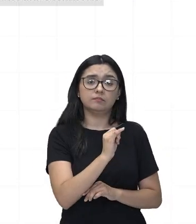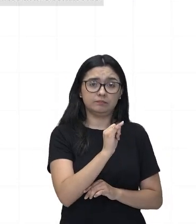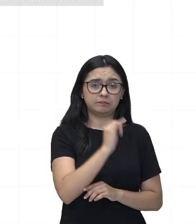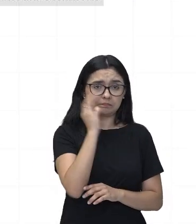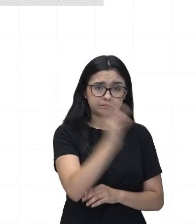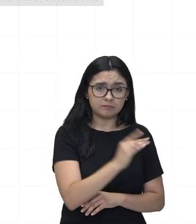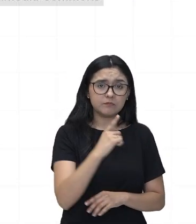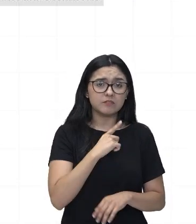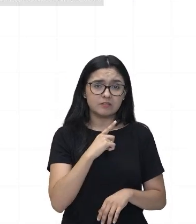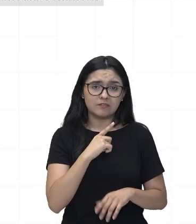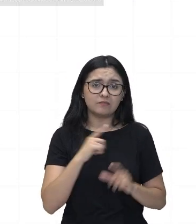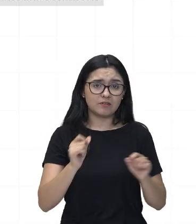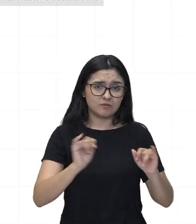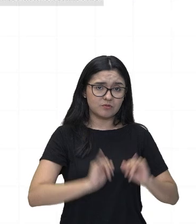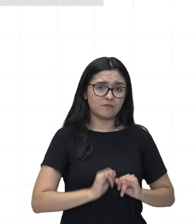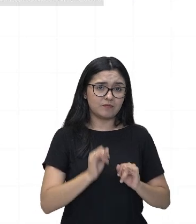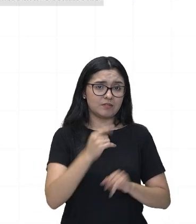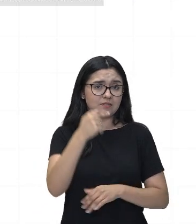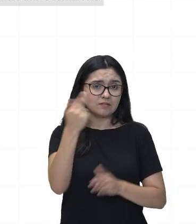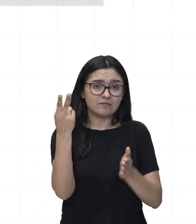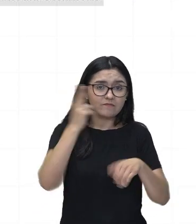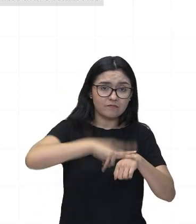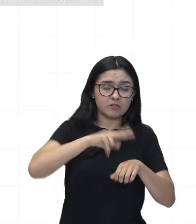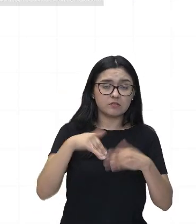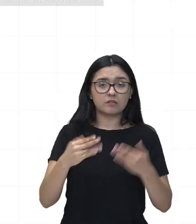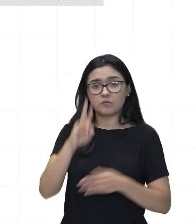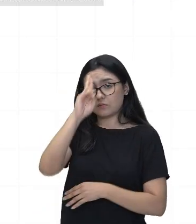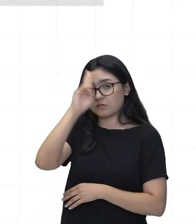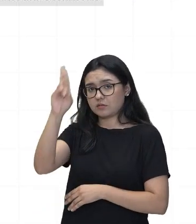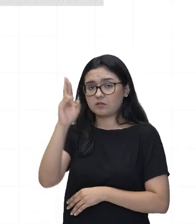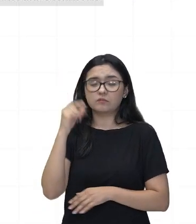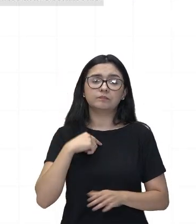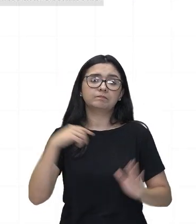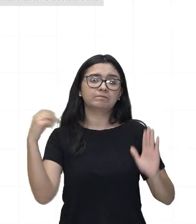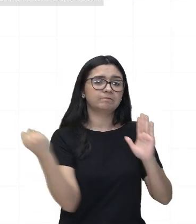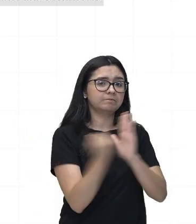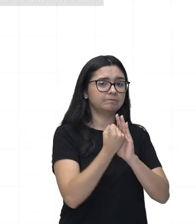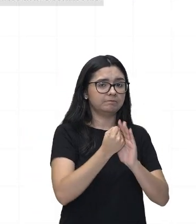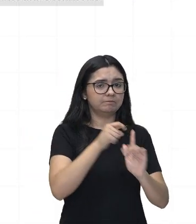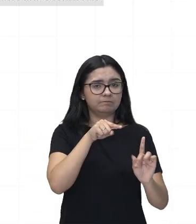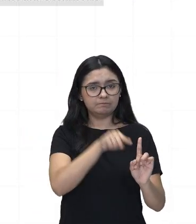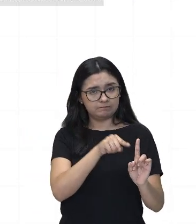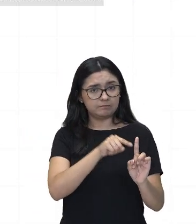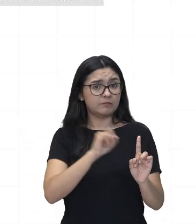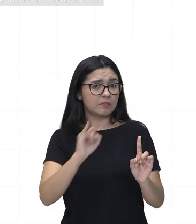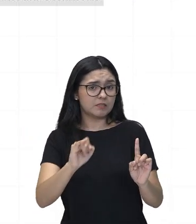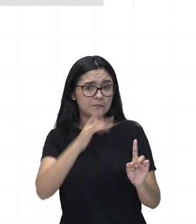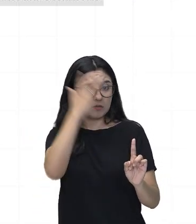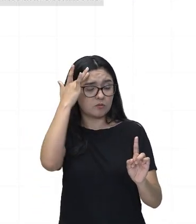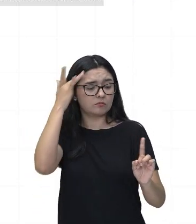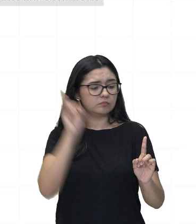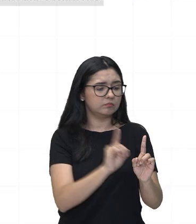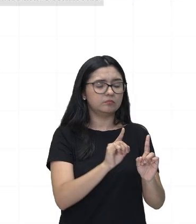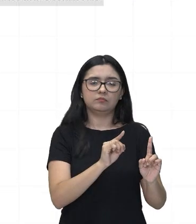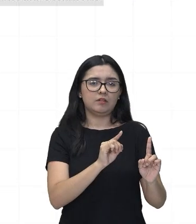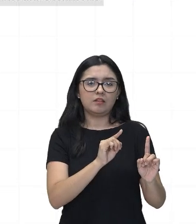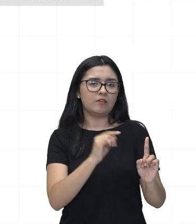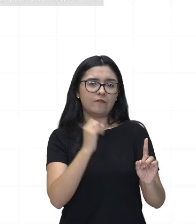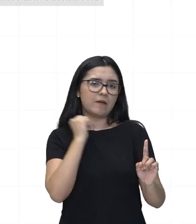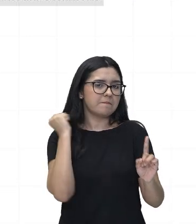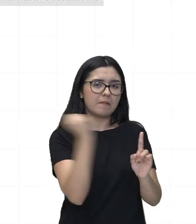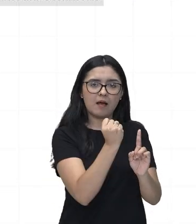punido 7 vezes. Então o Senhor pôs em Caim um sinal para que, se alguém o encontrasse, não